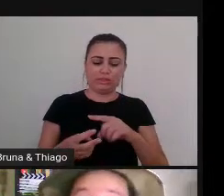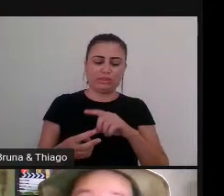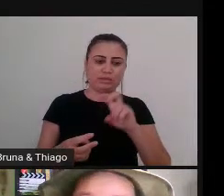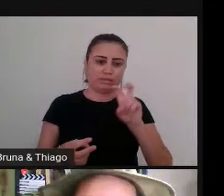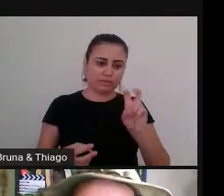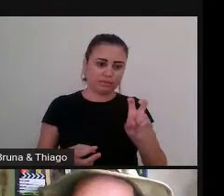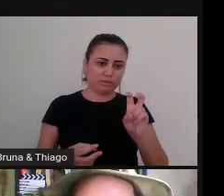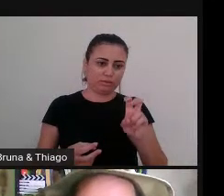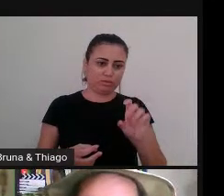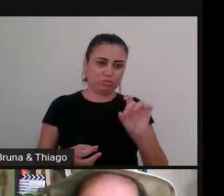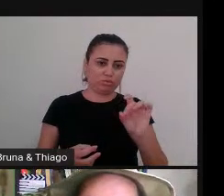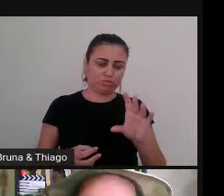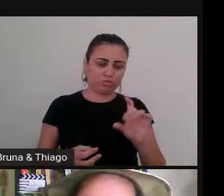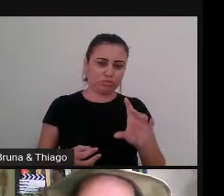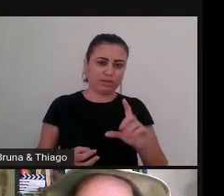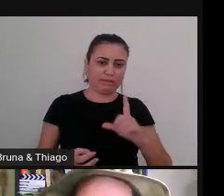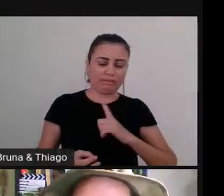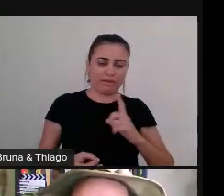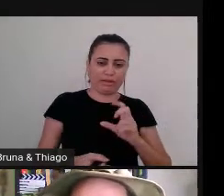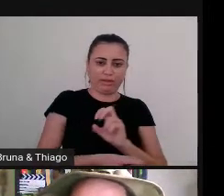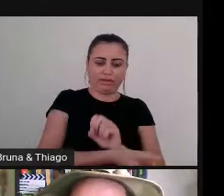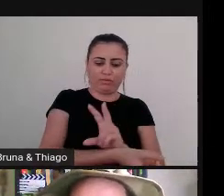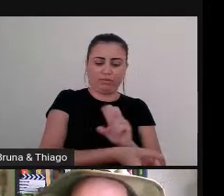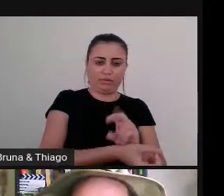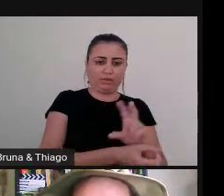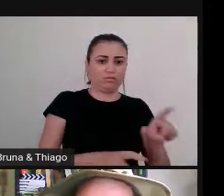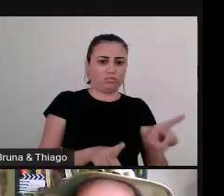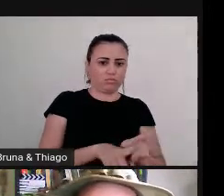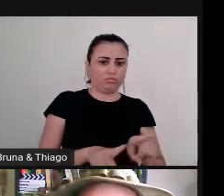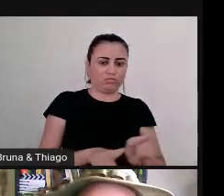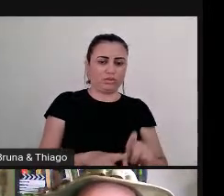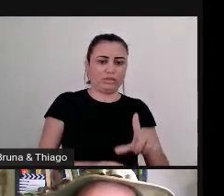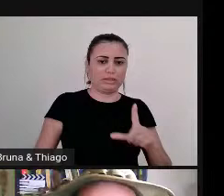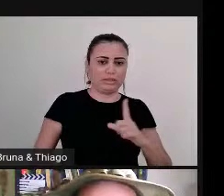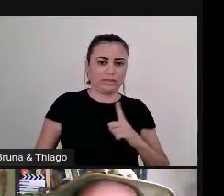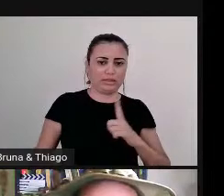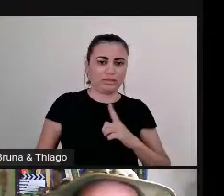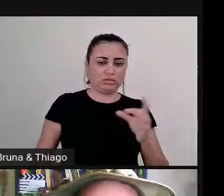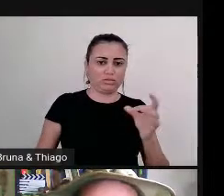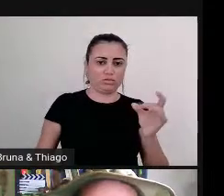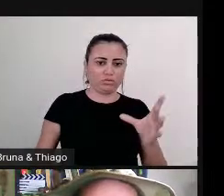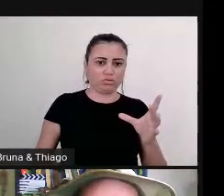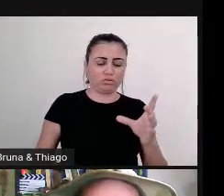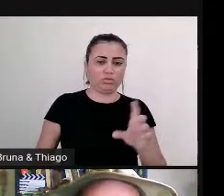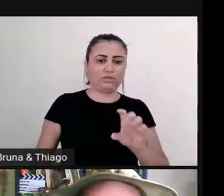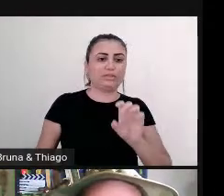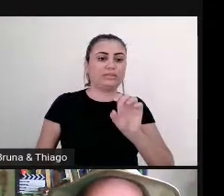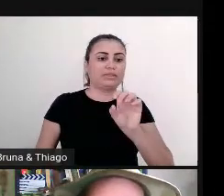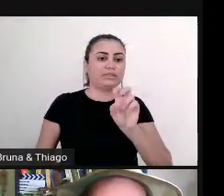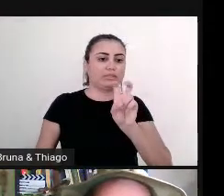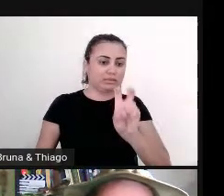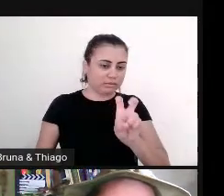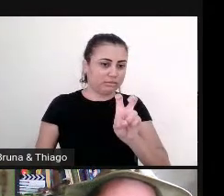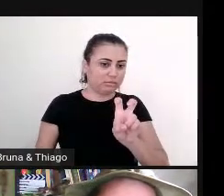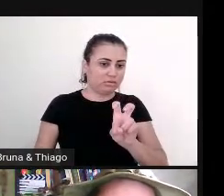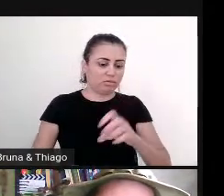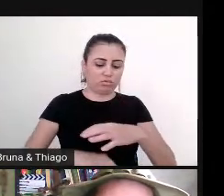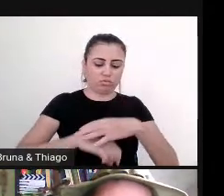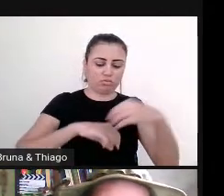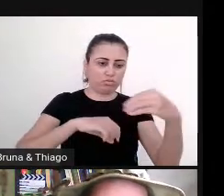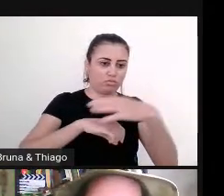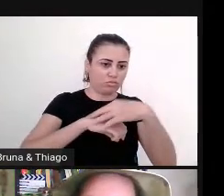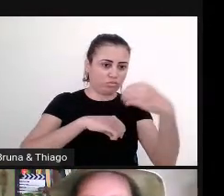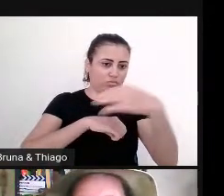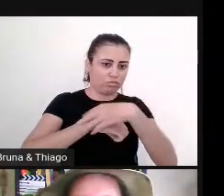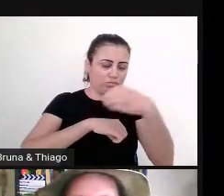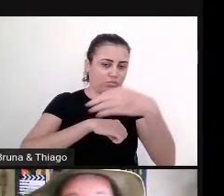são poucos pelos. A mesma coisa essa daqui, ó. Deve ter uns 5 pelos, e os pelos são menorzinhos assim, ó, eles são curtinhos. Tem um vídeo,